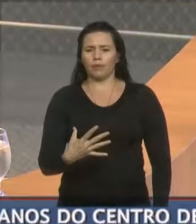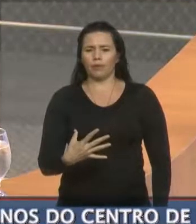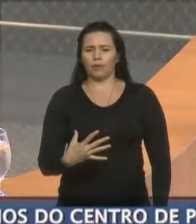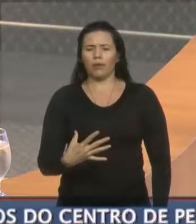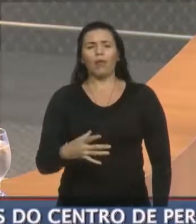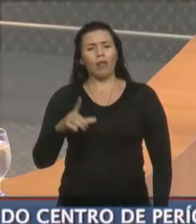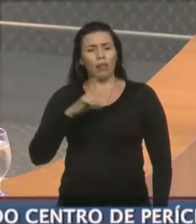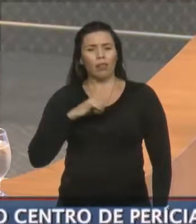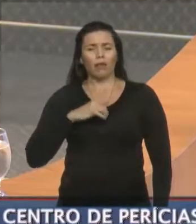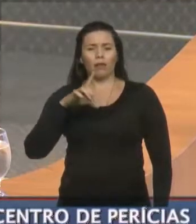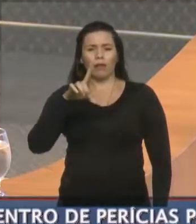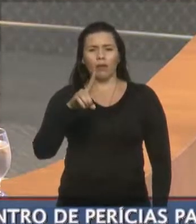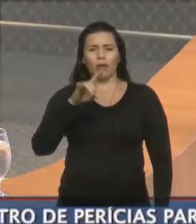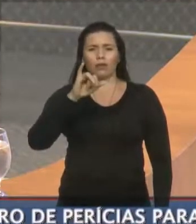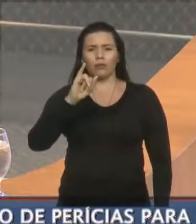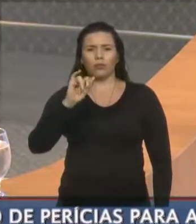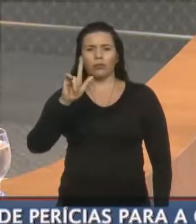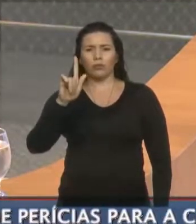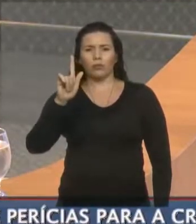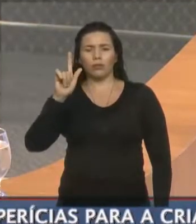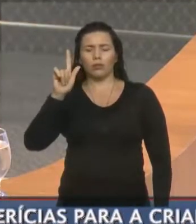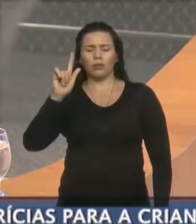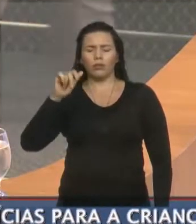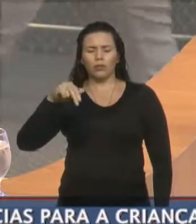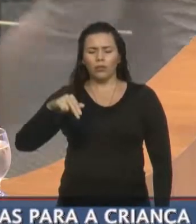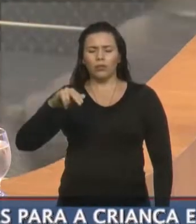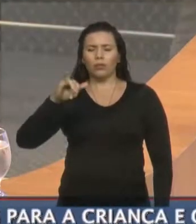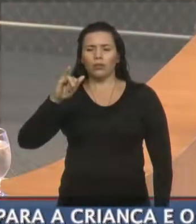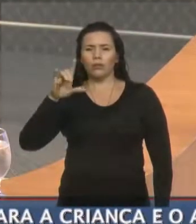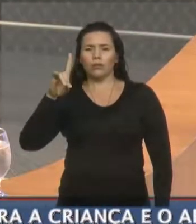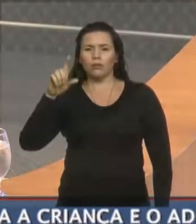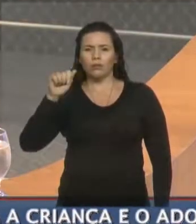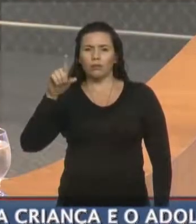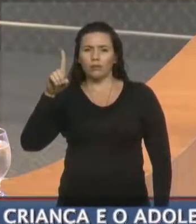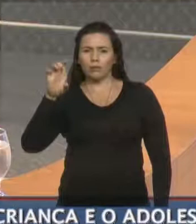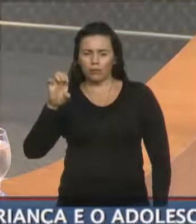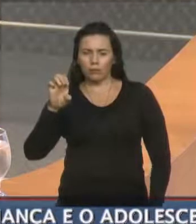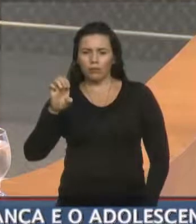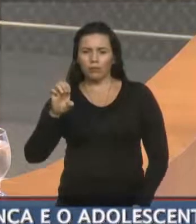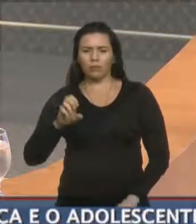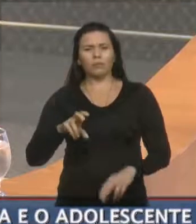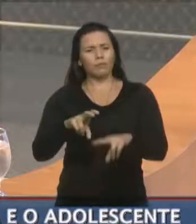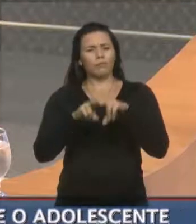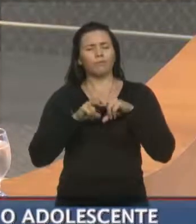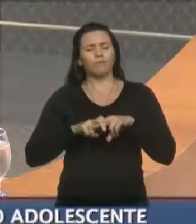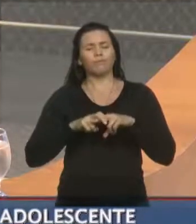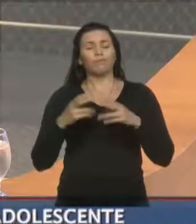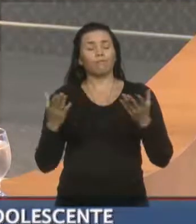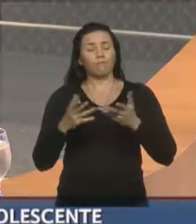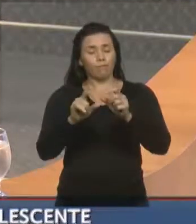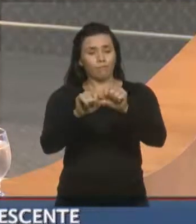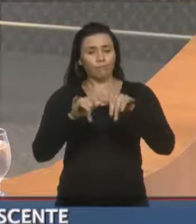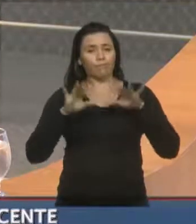dignidade. É por essas e outras razões que essa sessão, ela me orgulha.